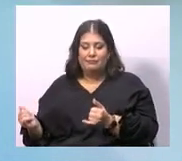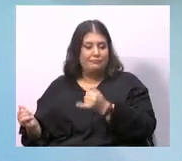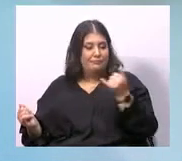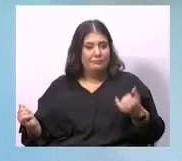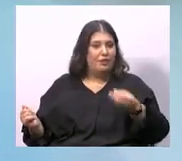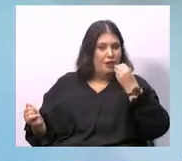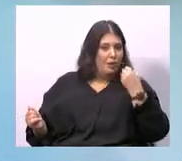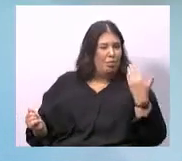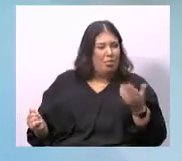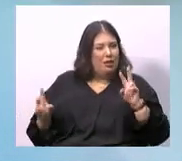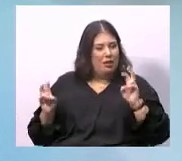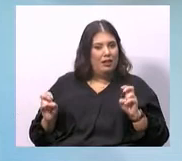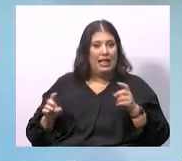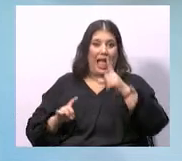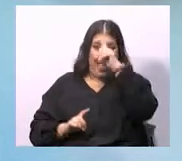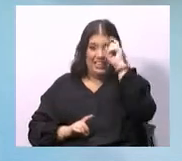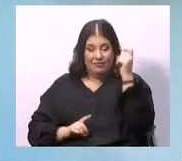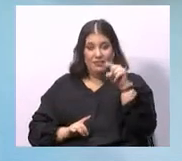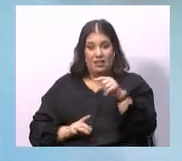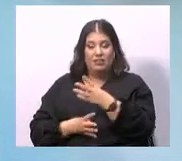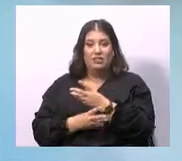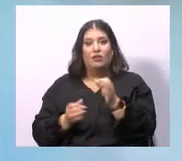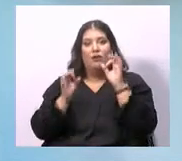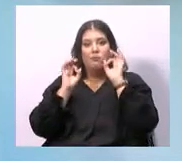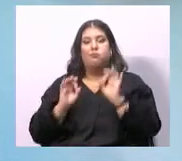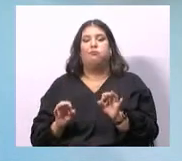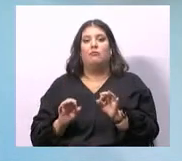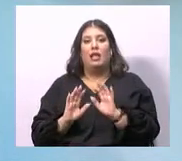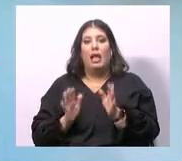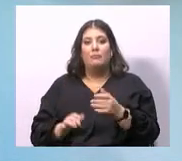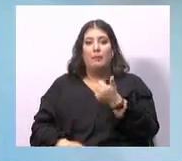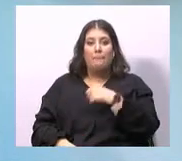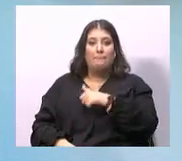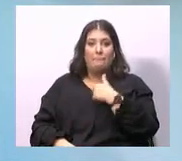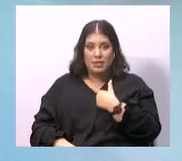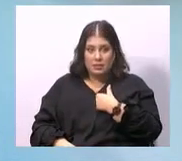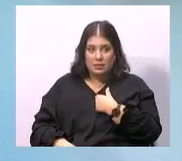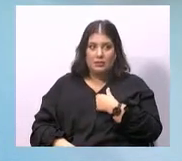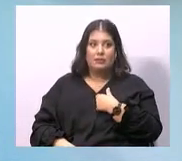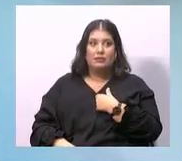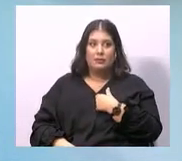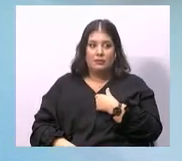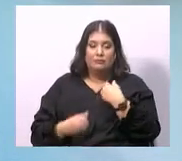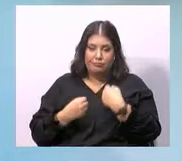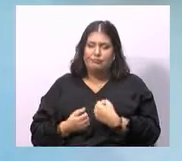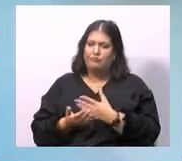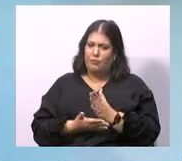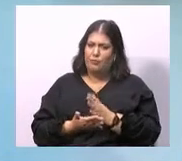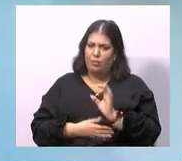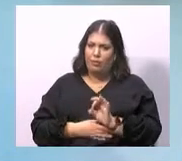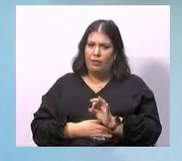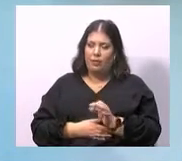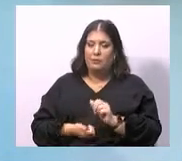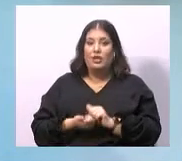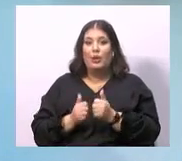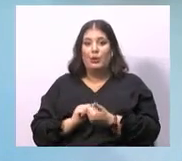Daí, muitas das vezes, a dificuldade. E é preciso ter paciência, resiliência também, como é lógico, mas, sobretudo,